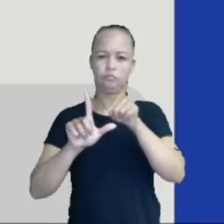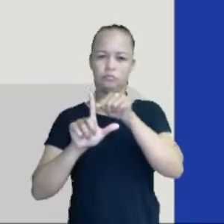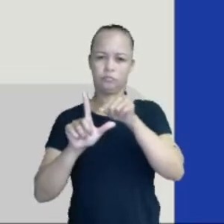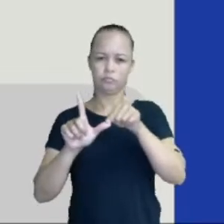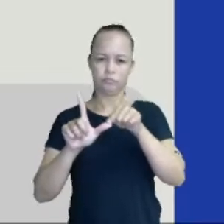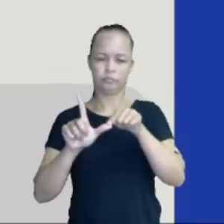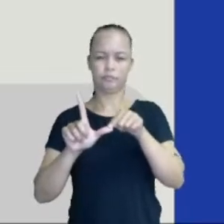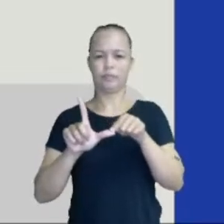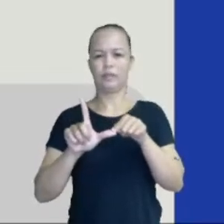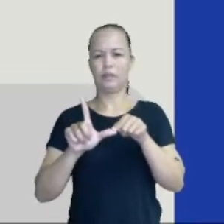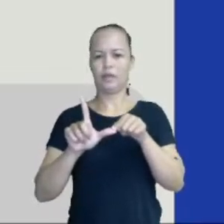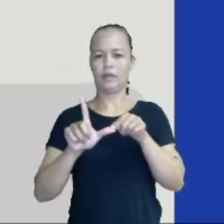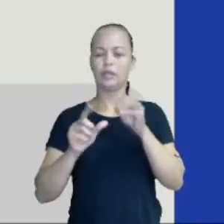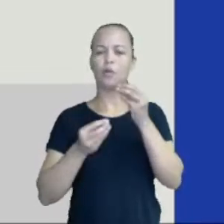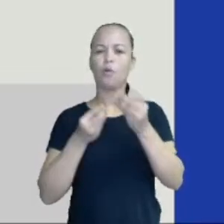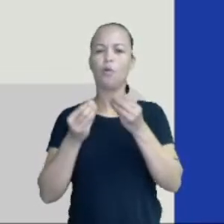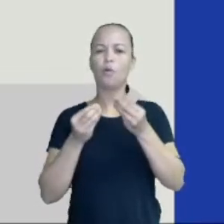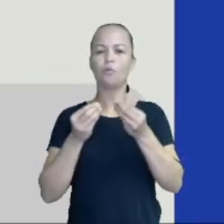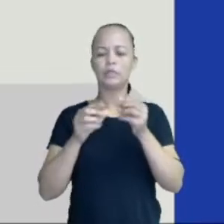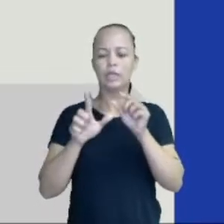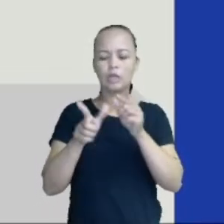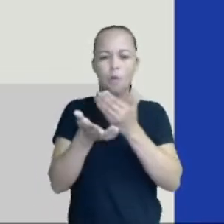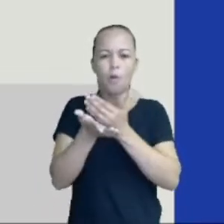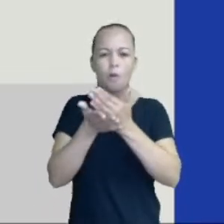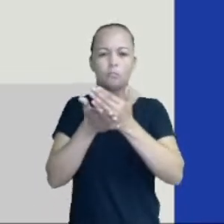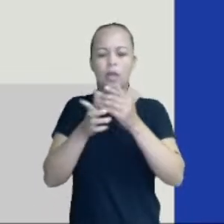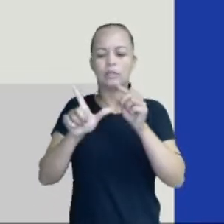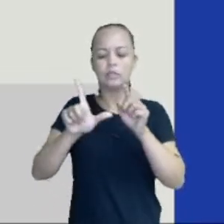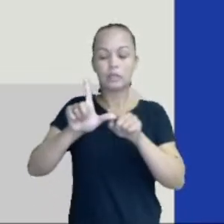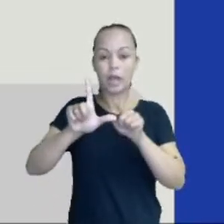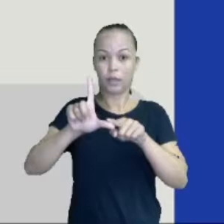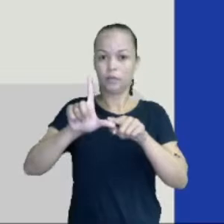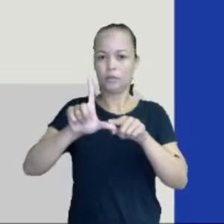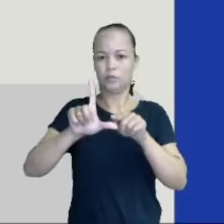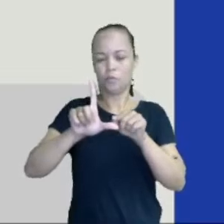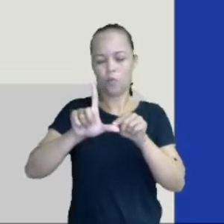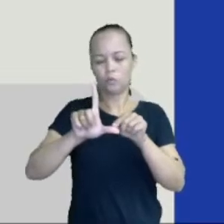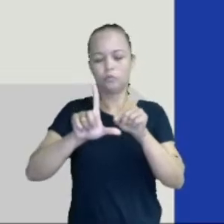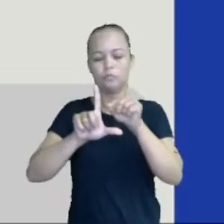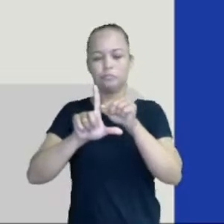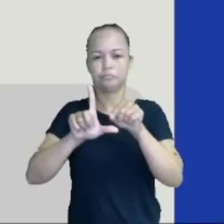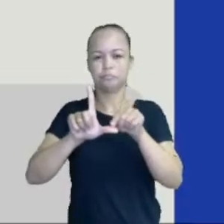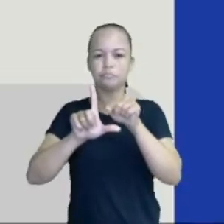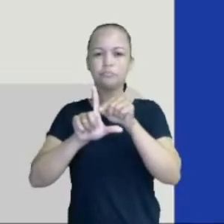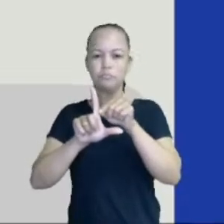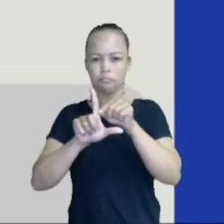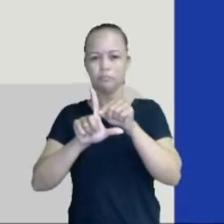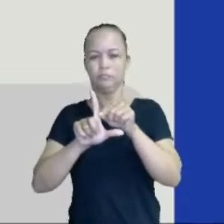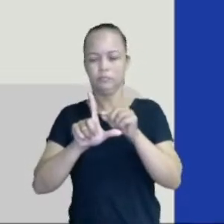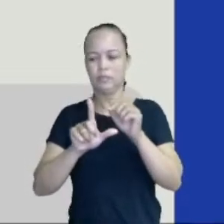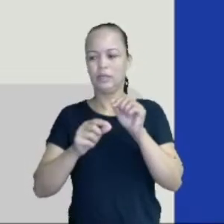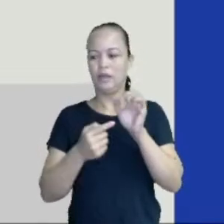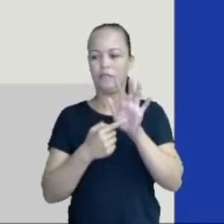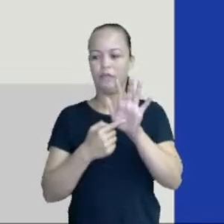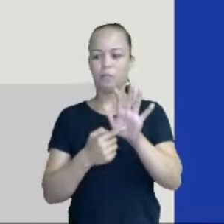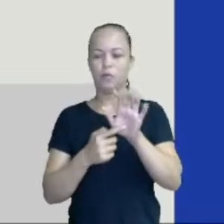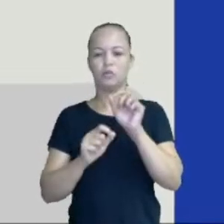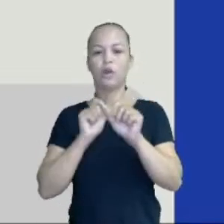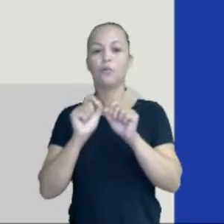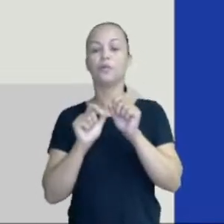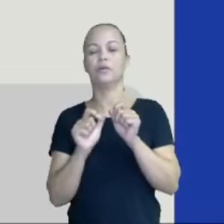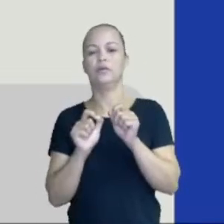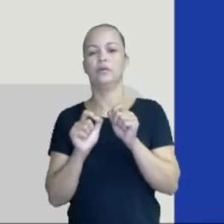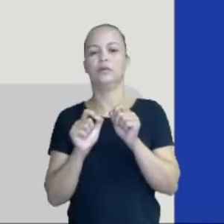a origem da semirreta, é daqui que está saindo a minha semirreta, desse ponto A. Então, esse ponto A vai formar quem? Quando